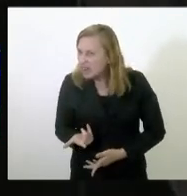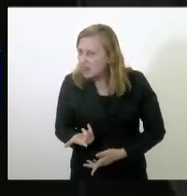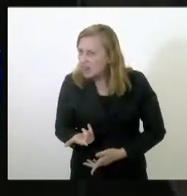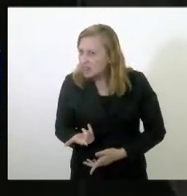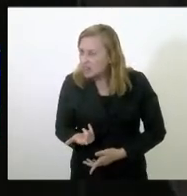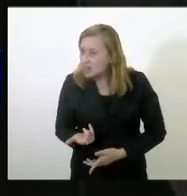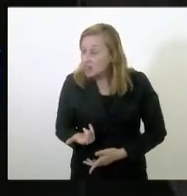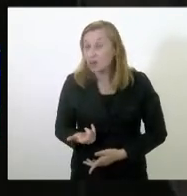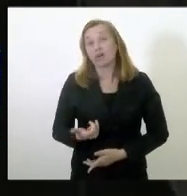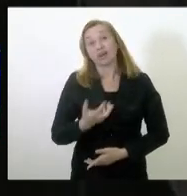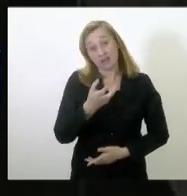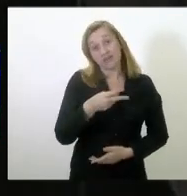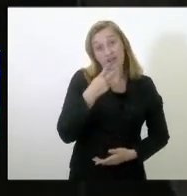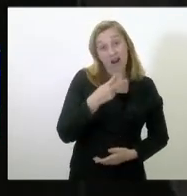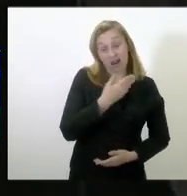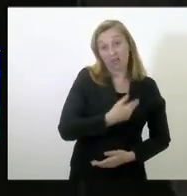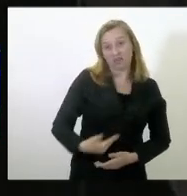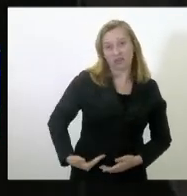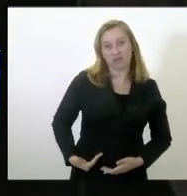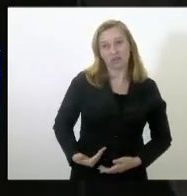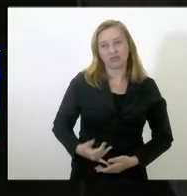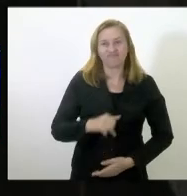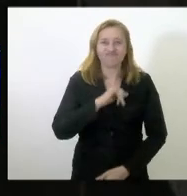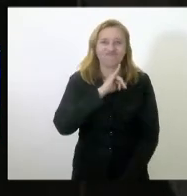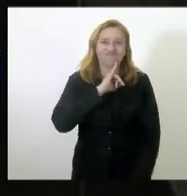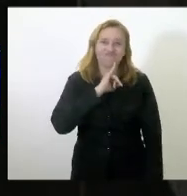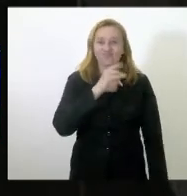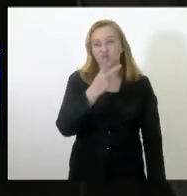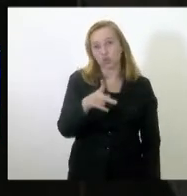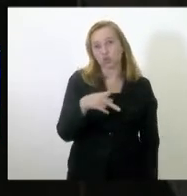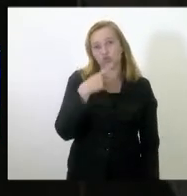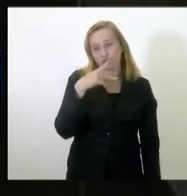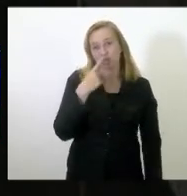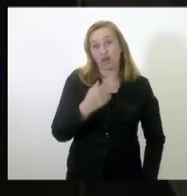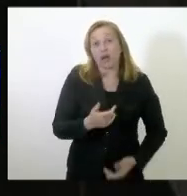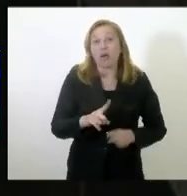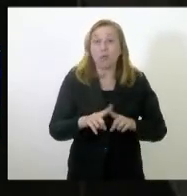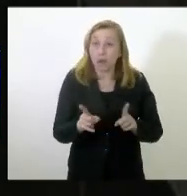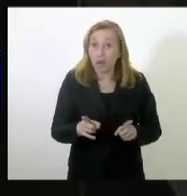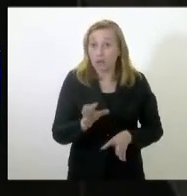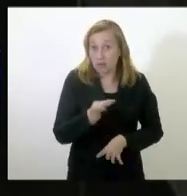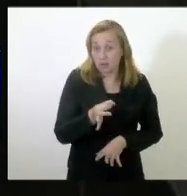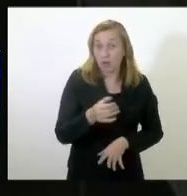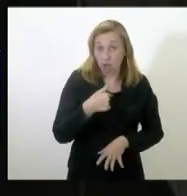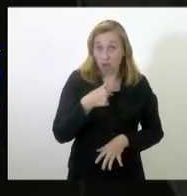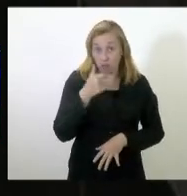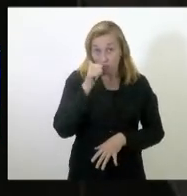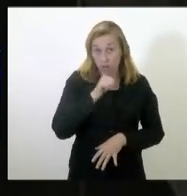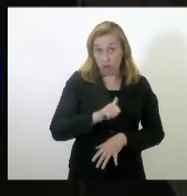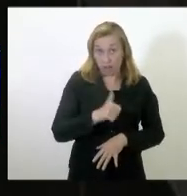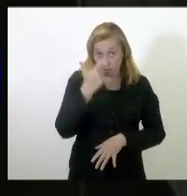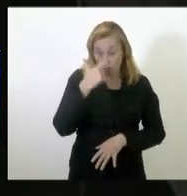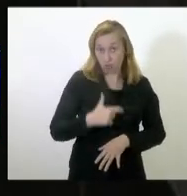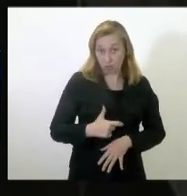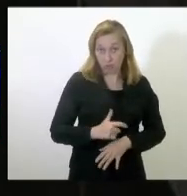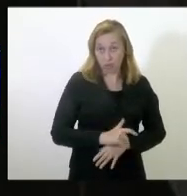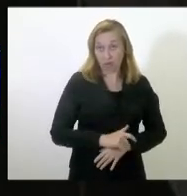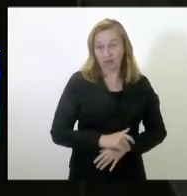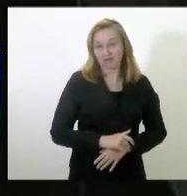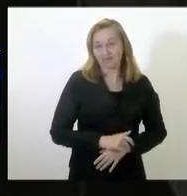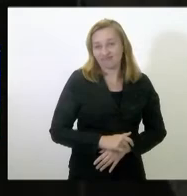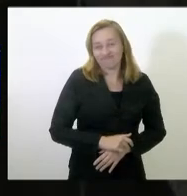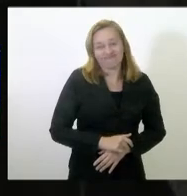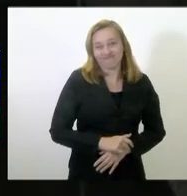Queria dizer, governador, que foi muito infeliz as suas falas, mas justamente por eu ser mulher,